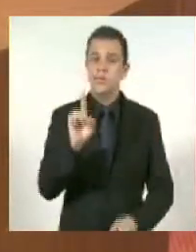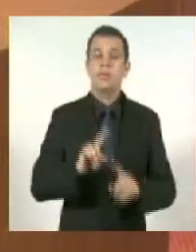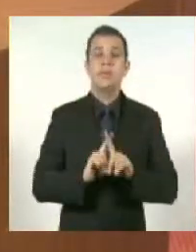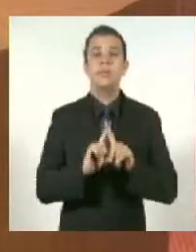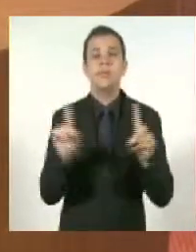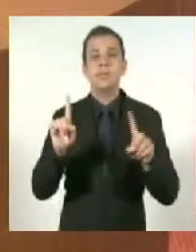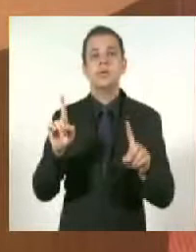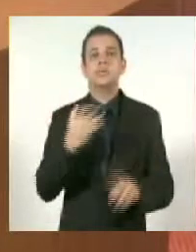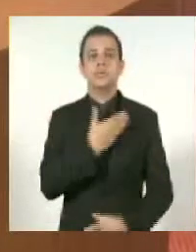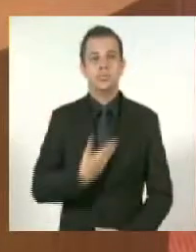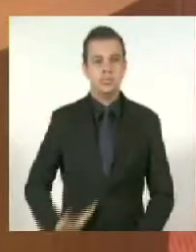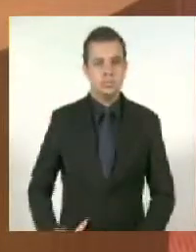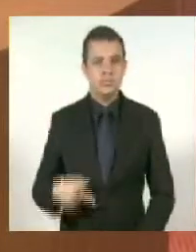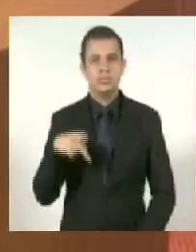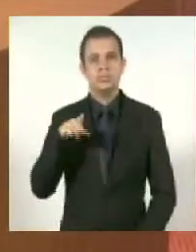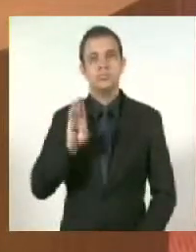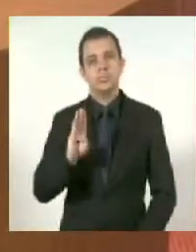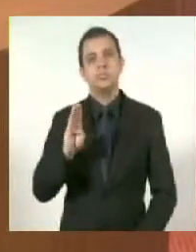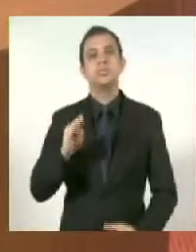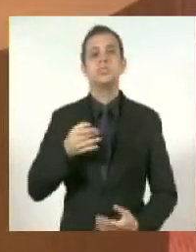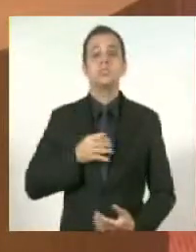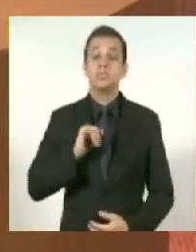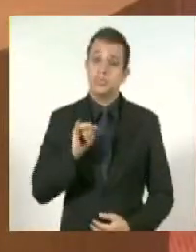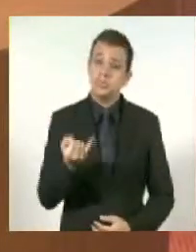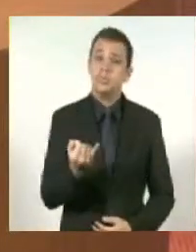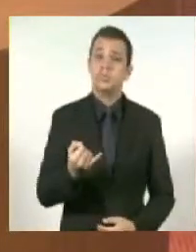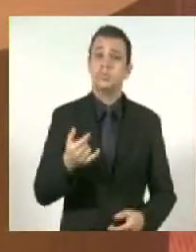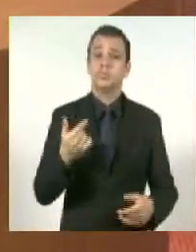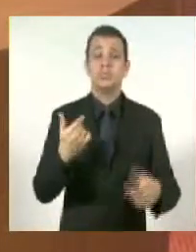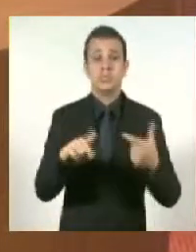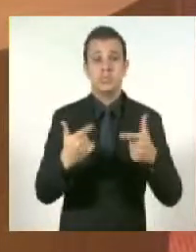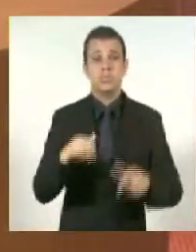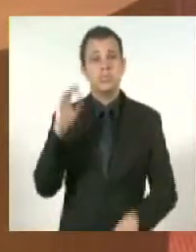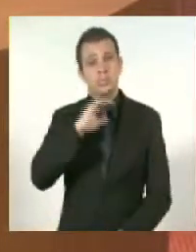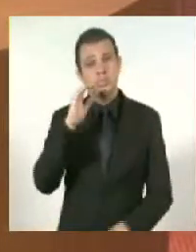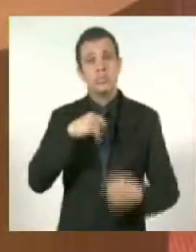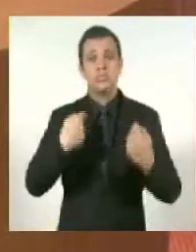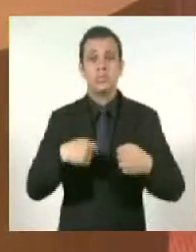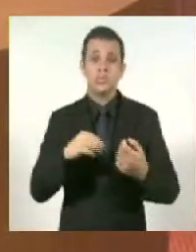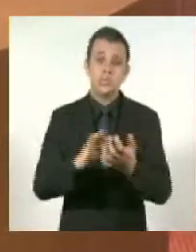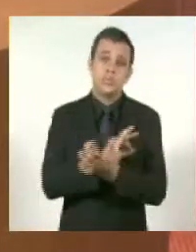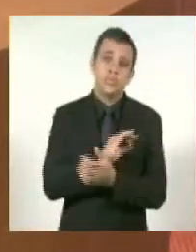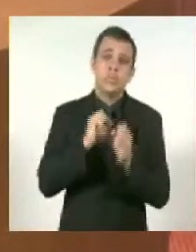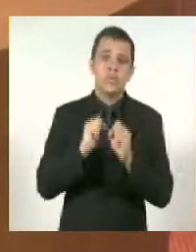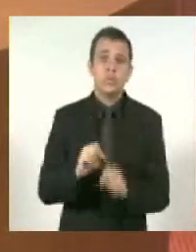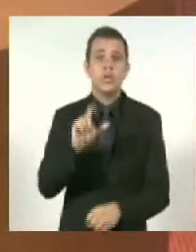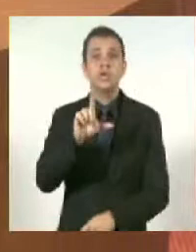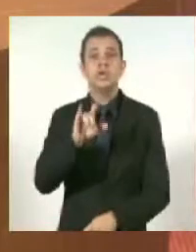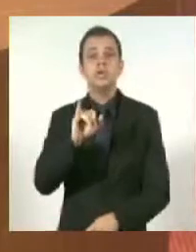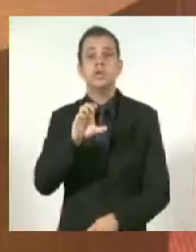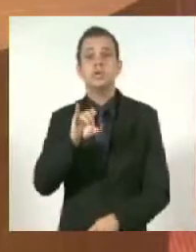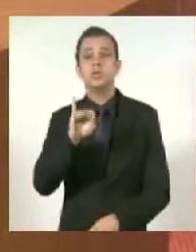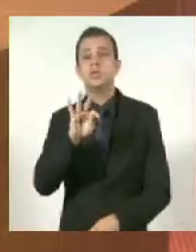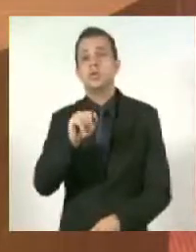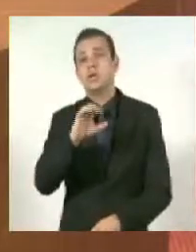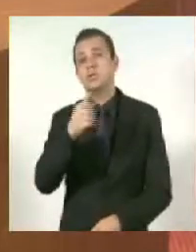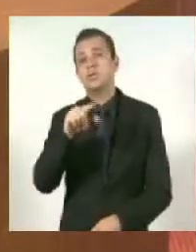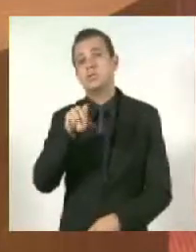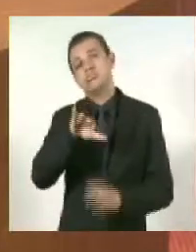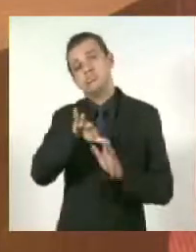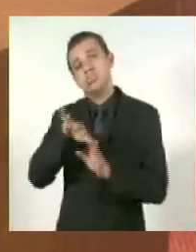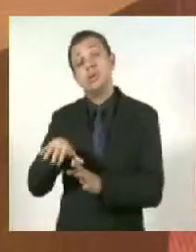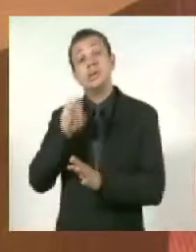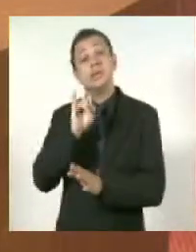tipo de expediente do contrato emergencial quando entende que é necessário. Claro que o acompanhamento,